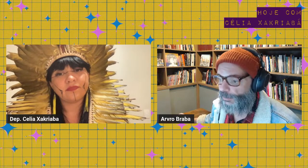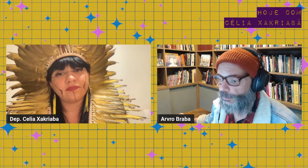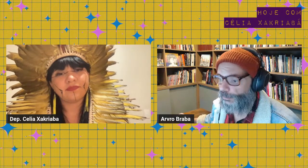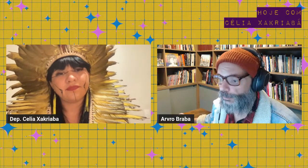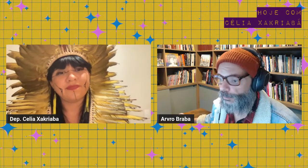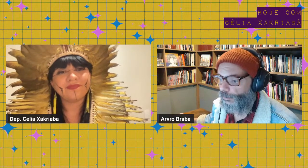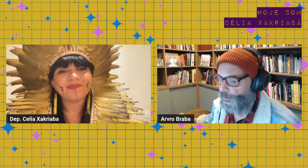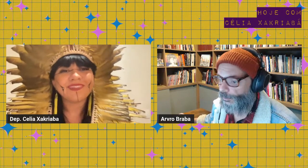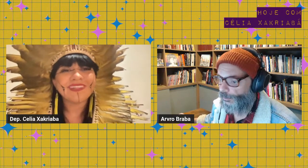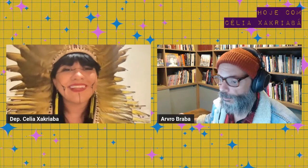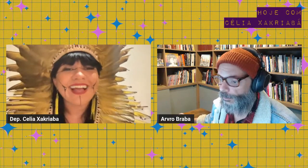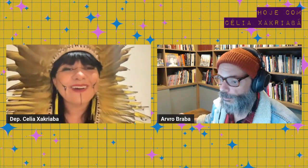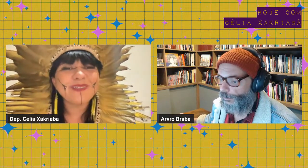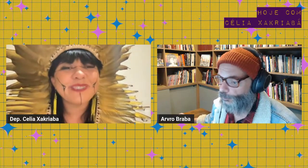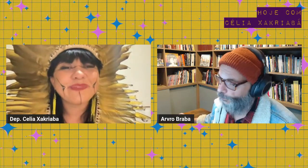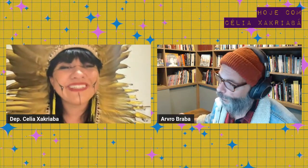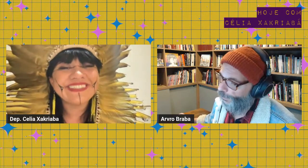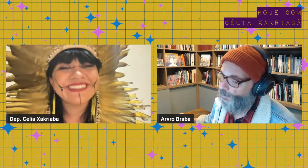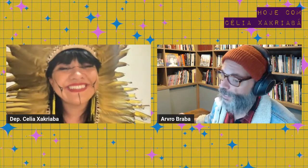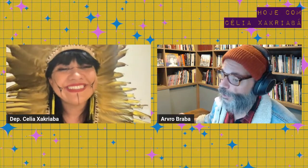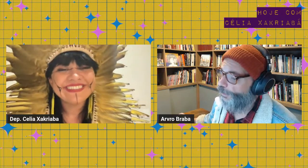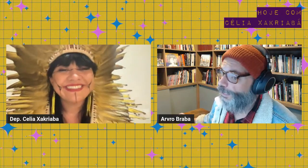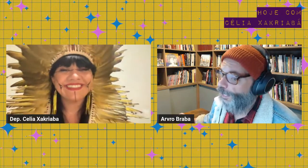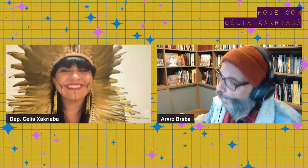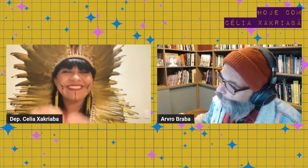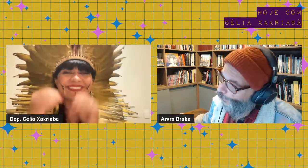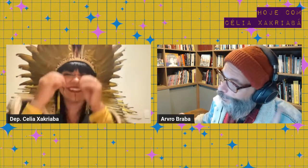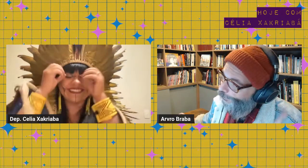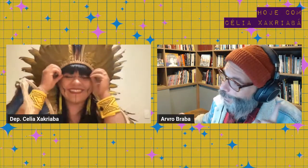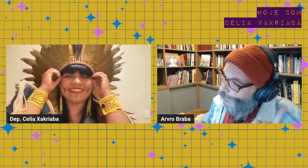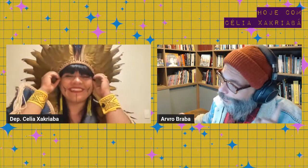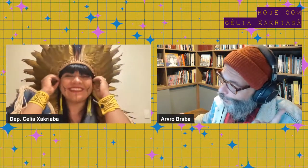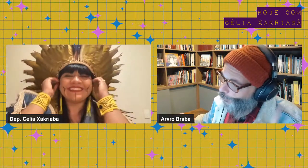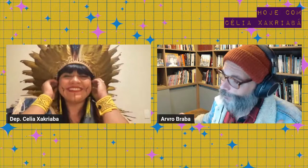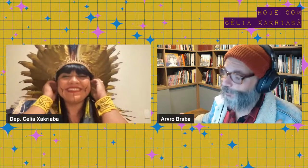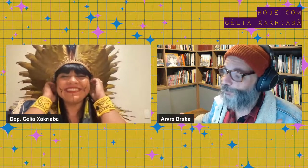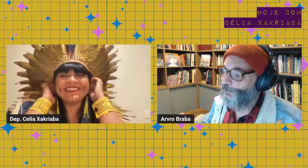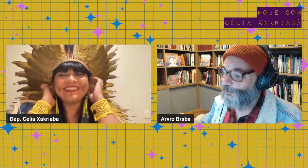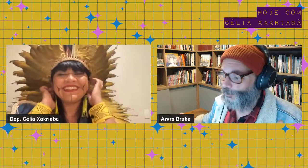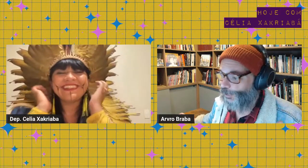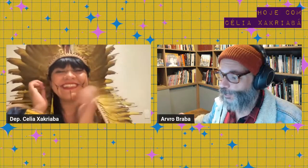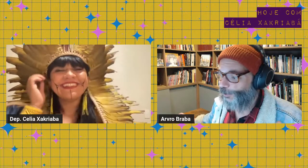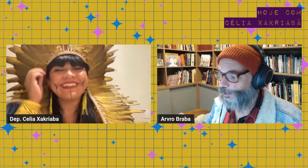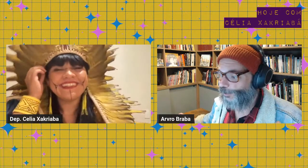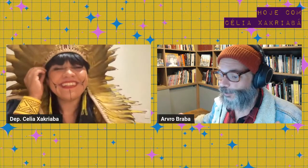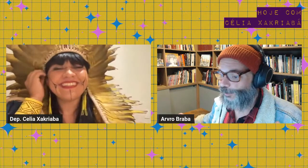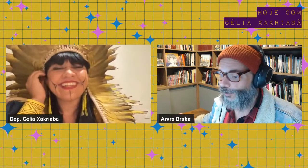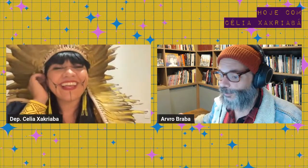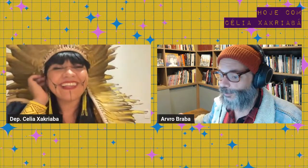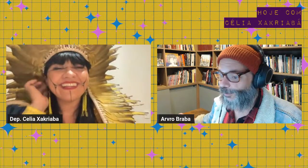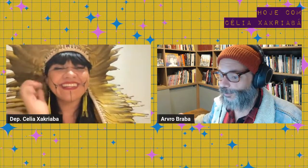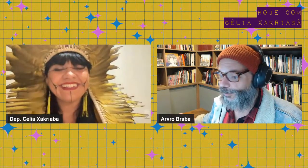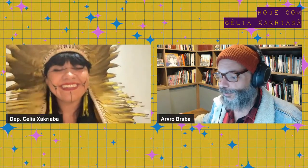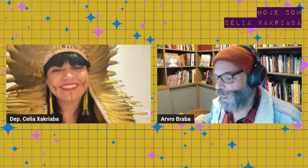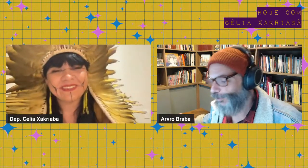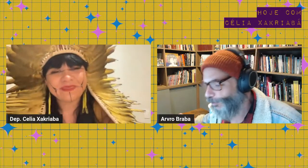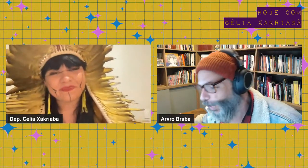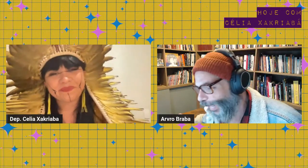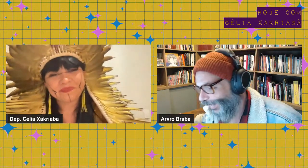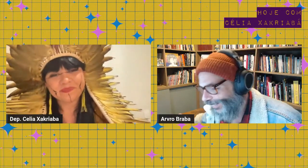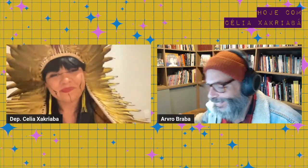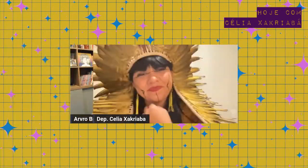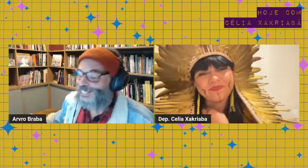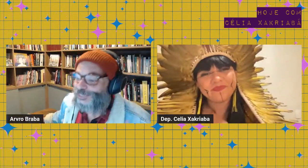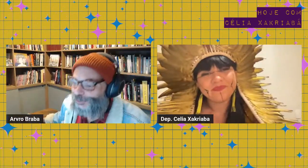a gente pode ser Eu sei que era meia horinha ainda tem ainda tem quatro cinco minutos não tem não tem então